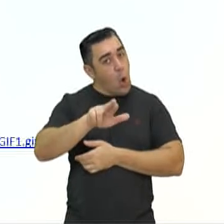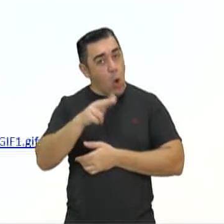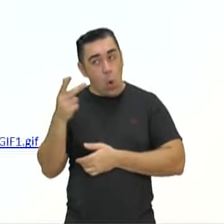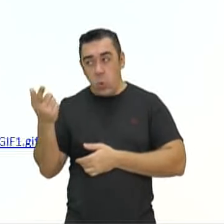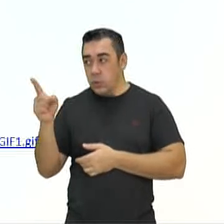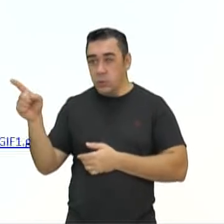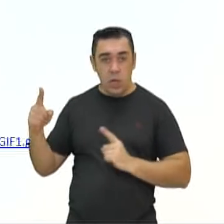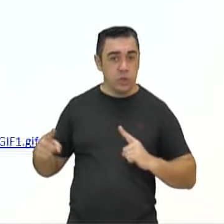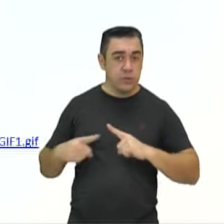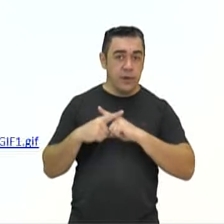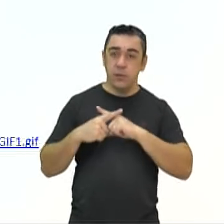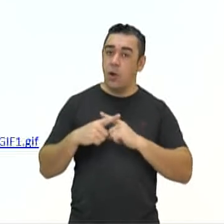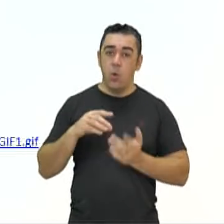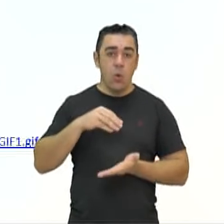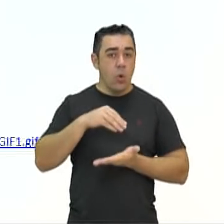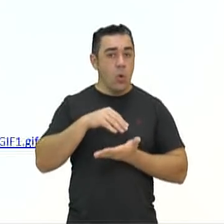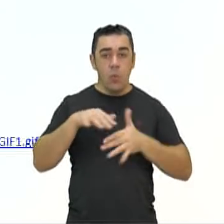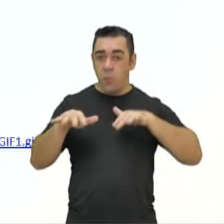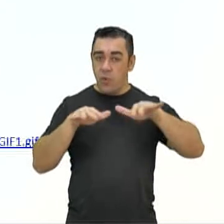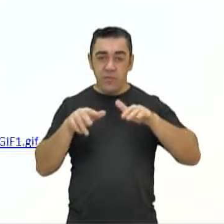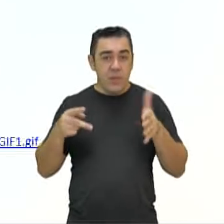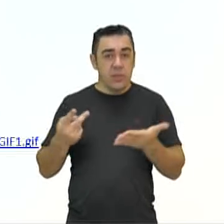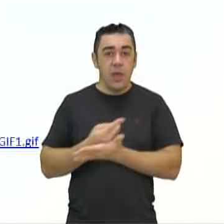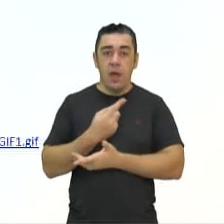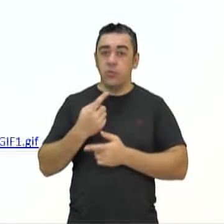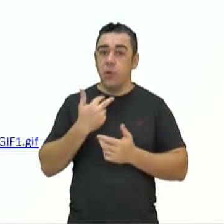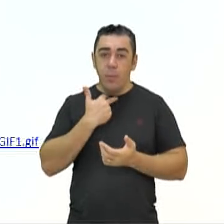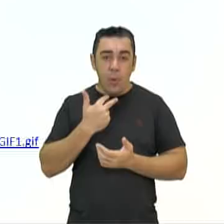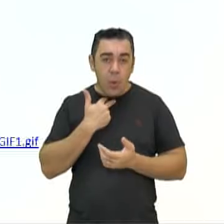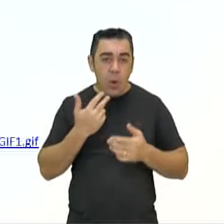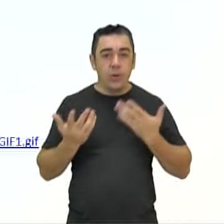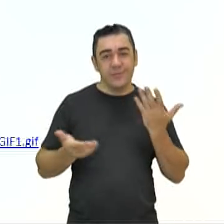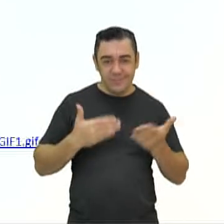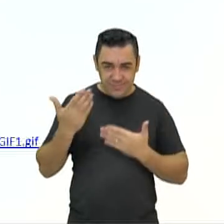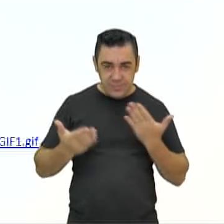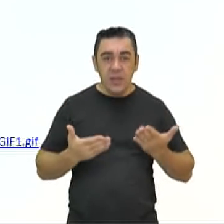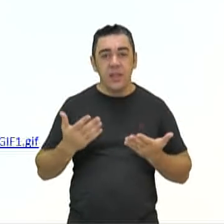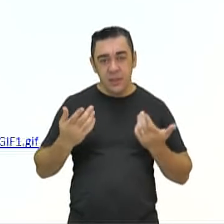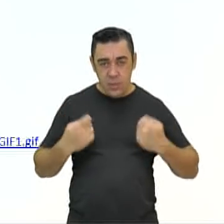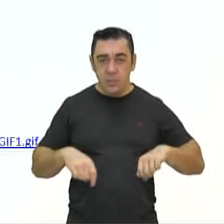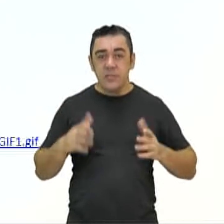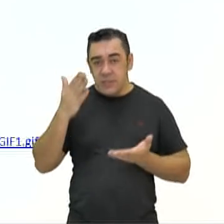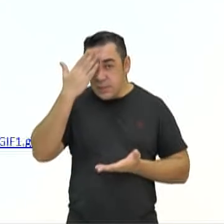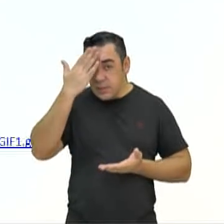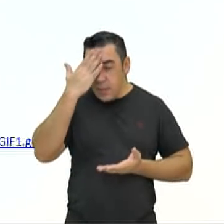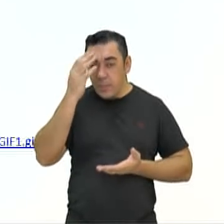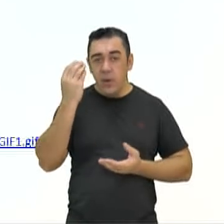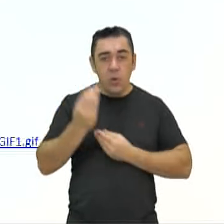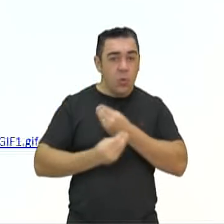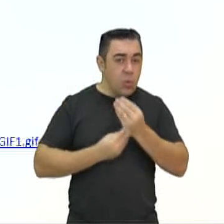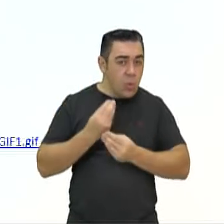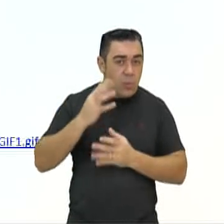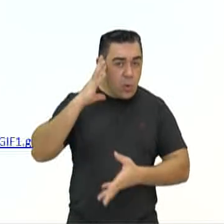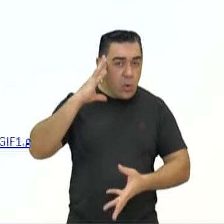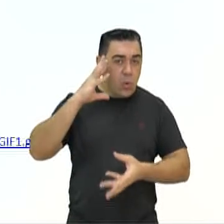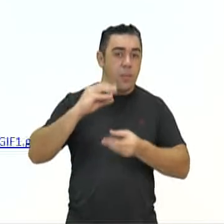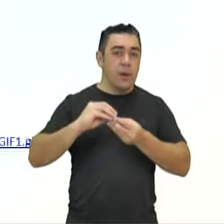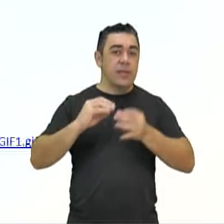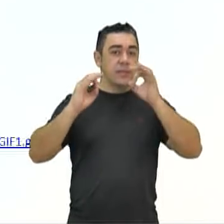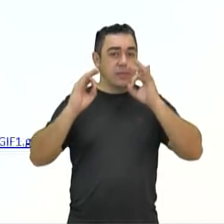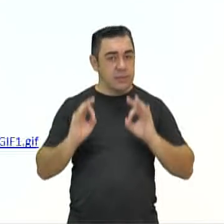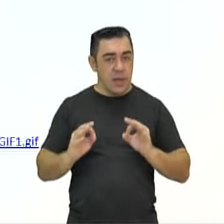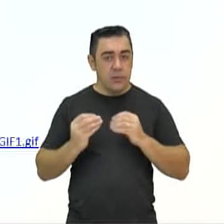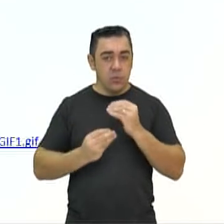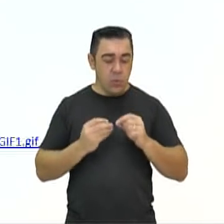esse movimento está errado. Né? Você movimentou para casa tal que não poderia. Então, é bacana, é legal você entender a questão